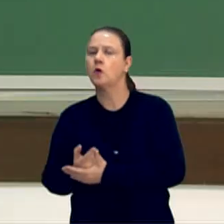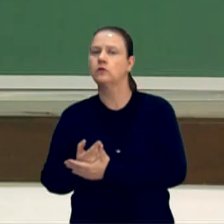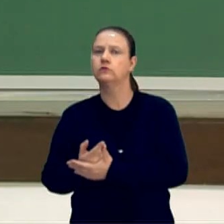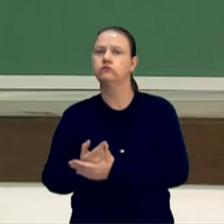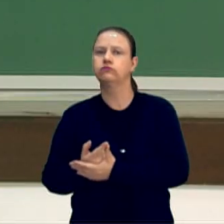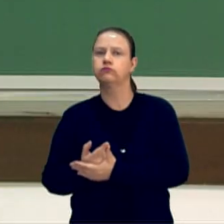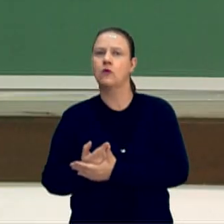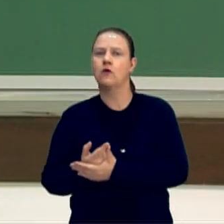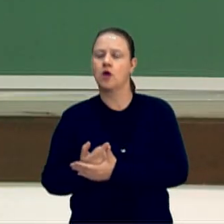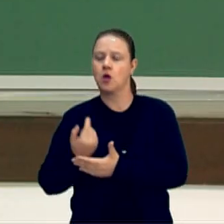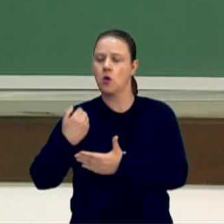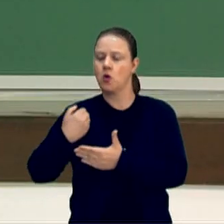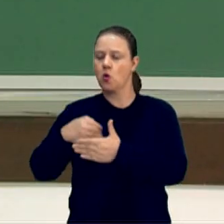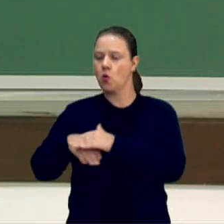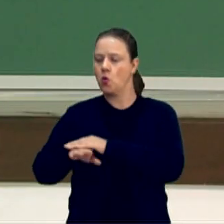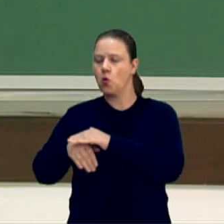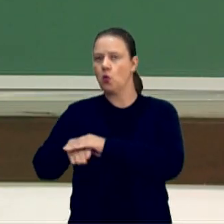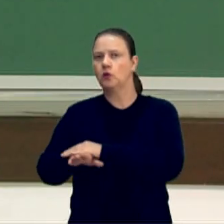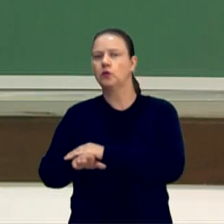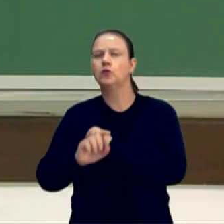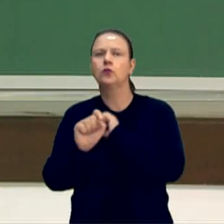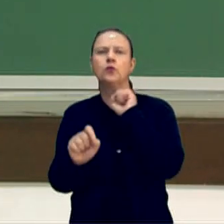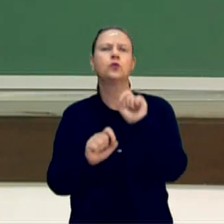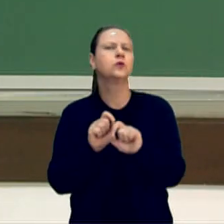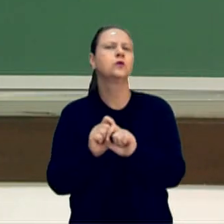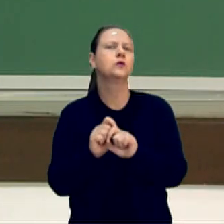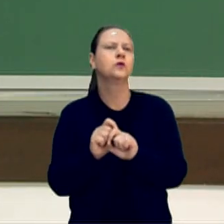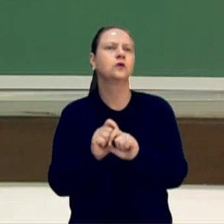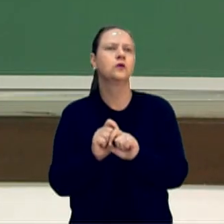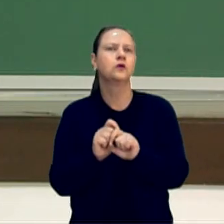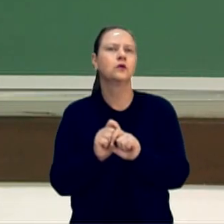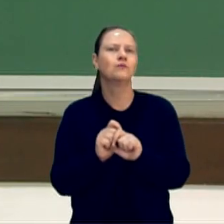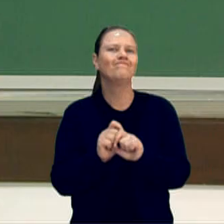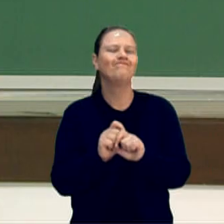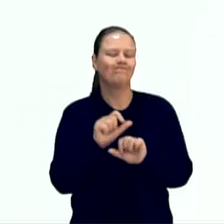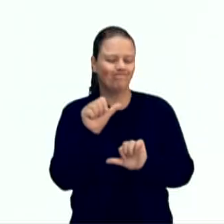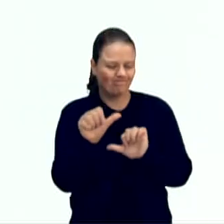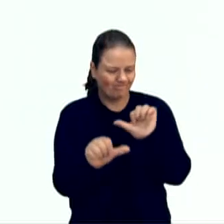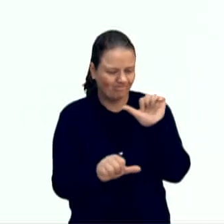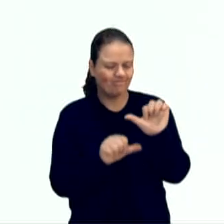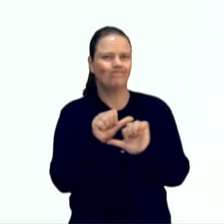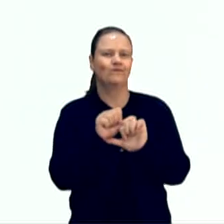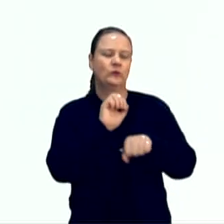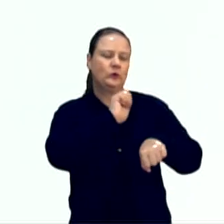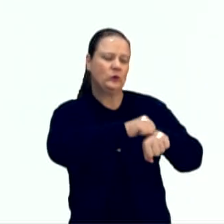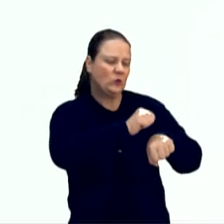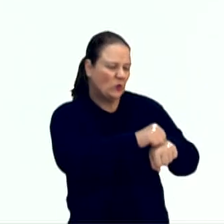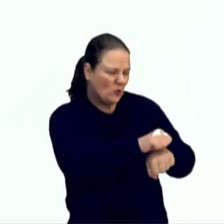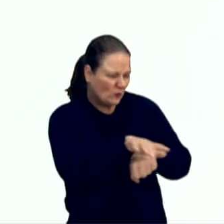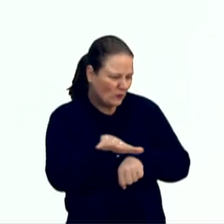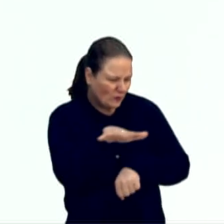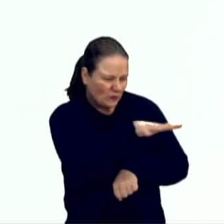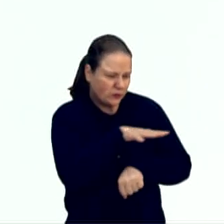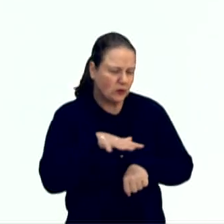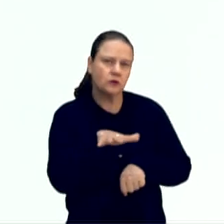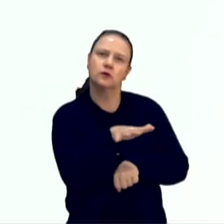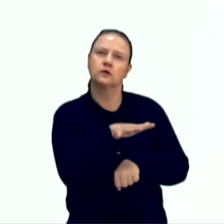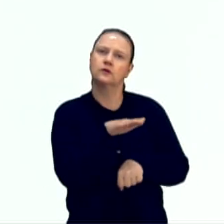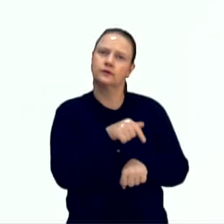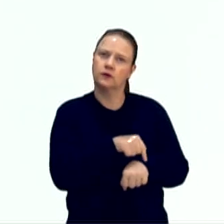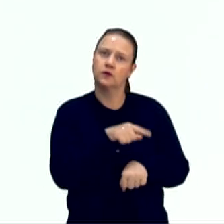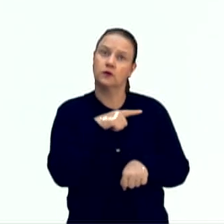concentrada, isso vai gerar o que nós chamamos de pobreza. E a pobreza tem